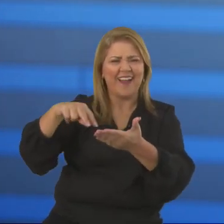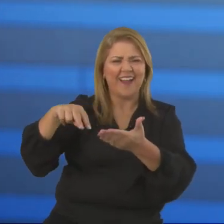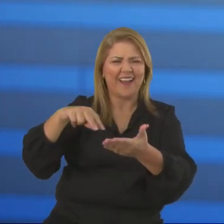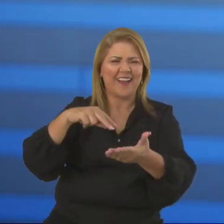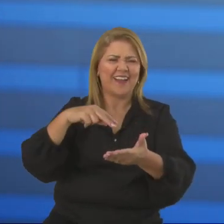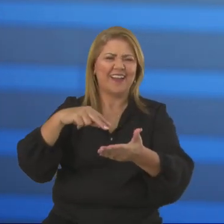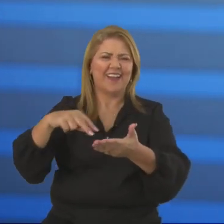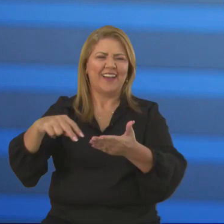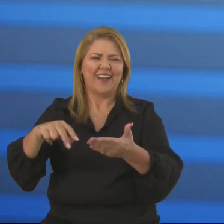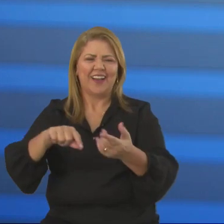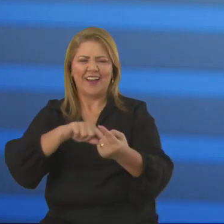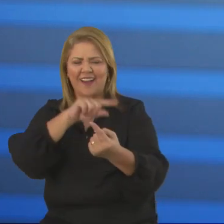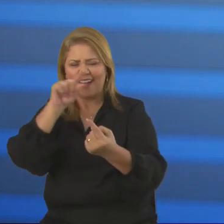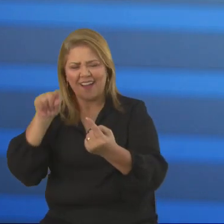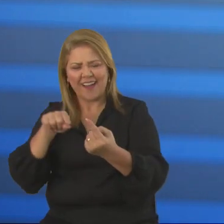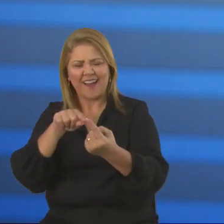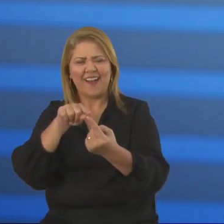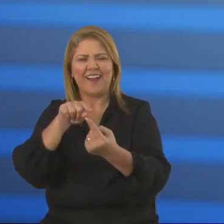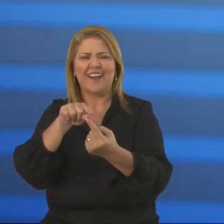conformada, vítima.